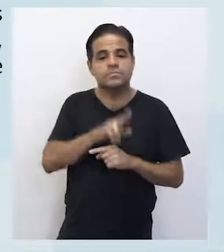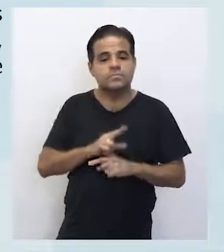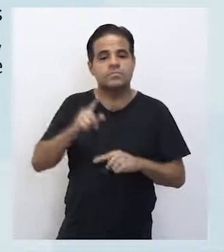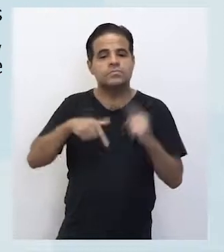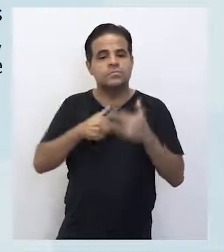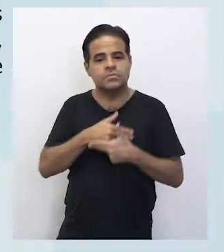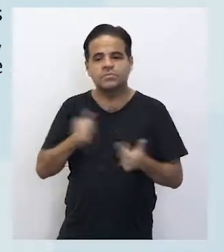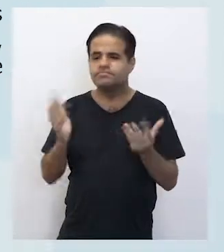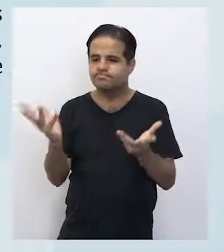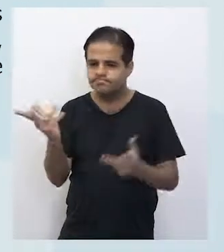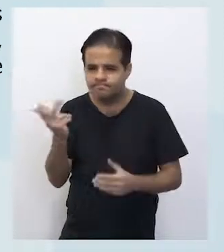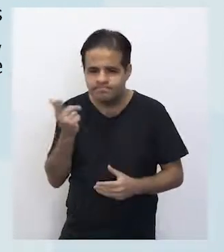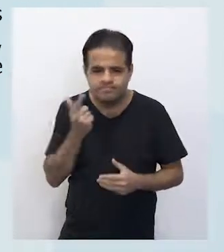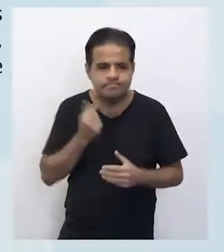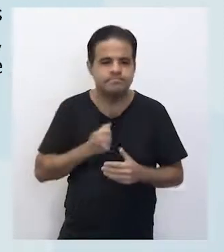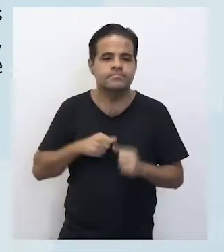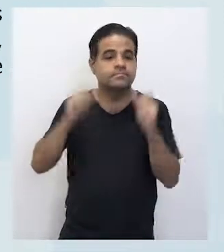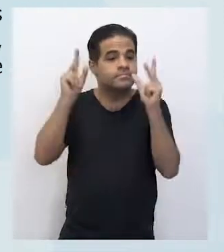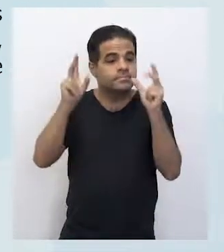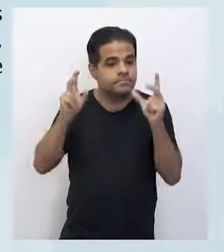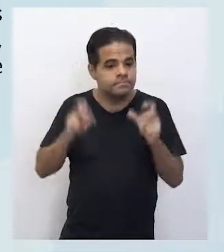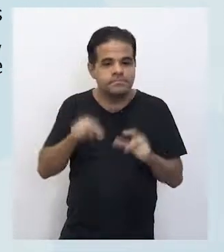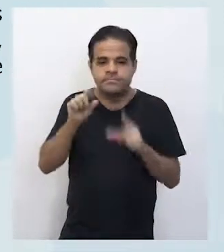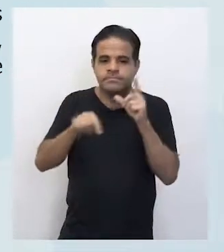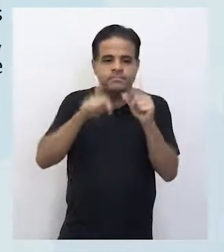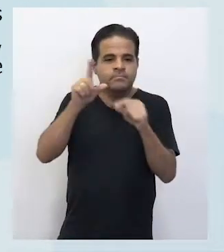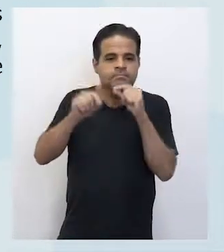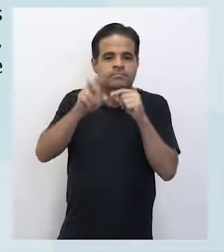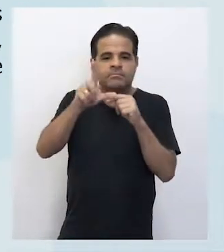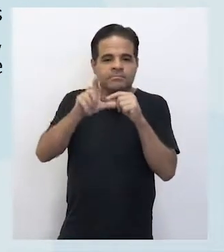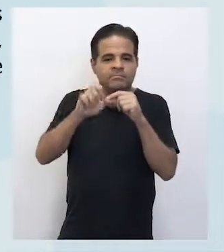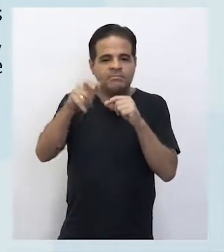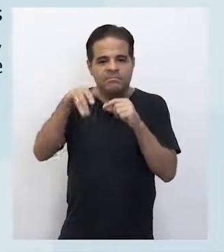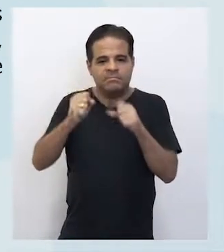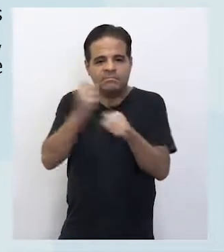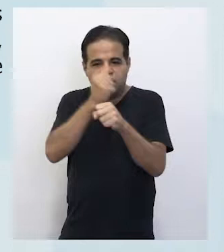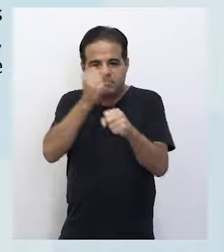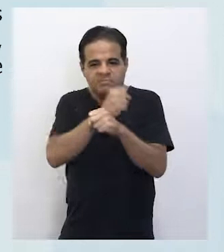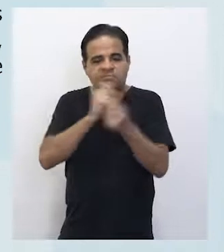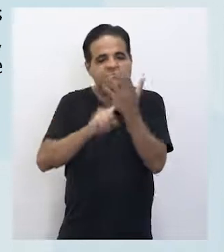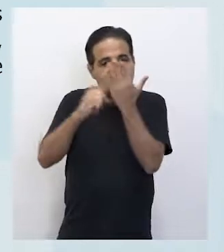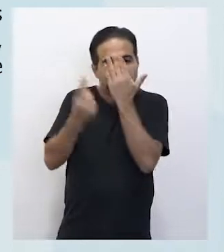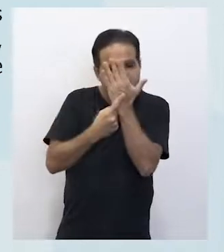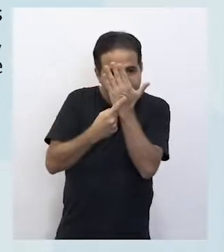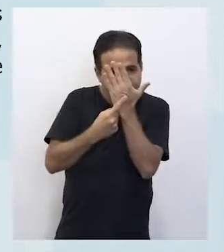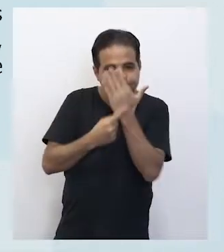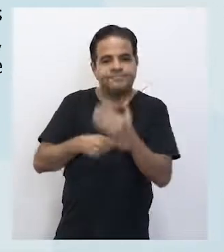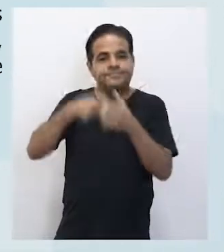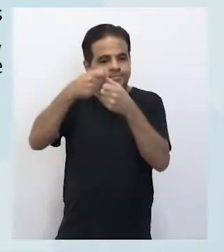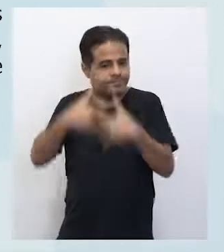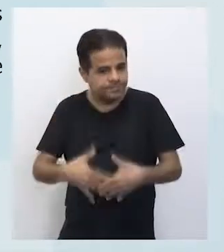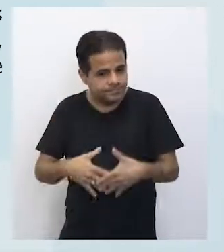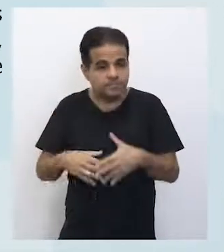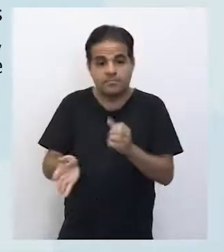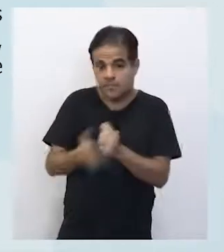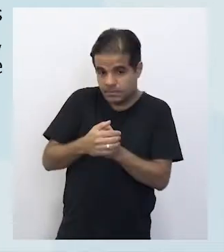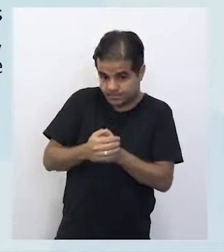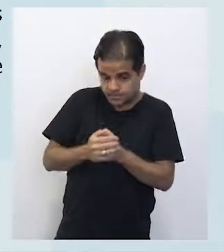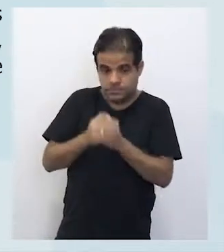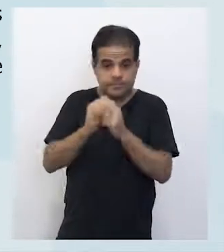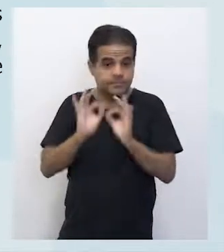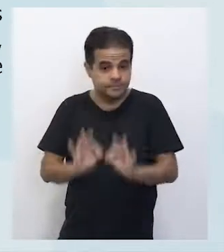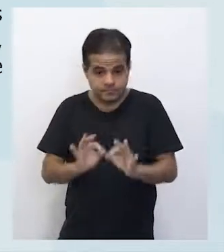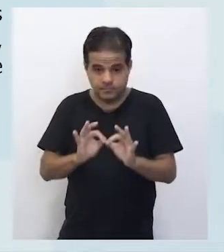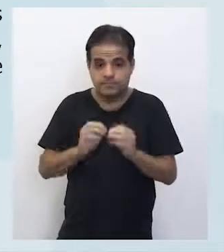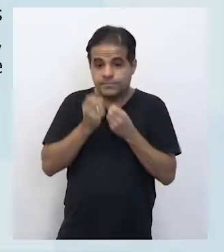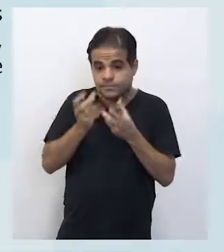recursos persuasivos, título, escolhas lexicais, construções metafóricas, explicitação ou ocultação